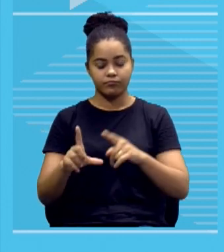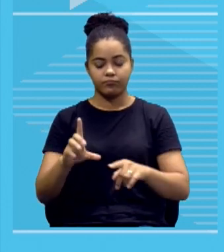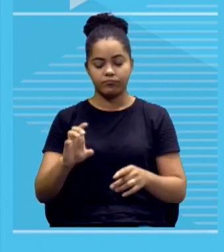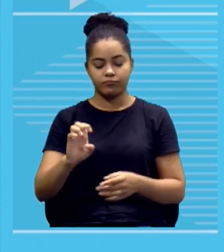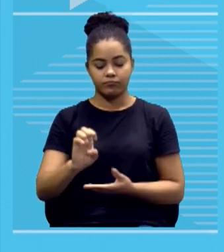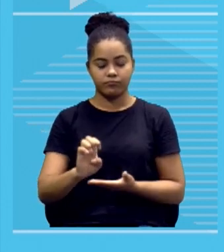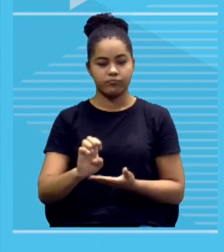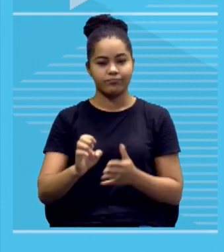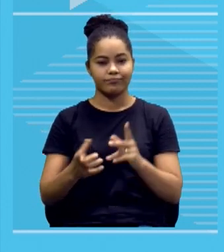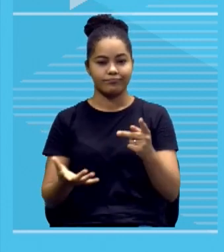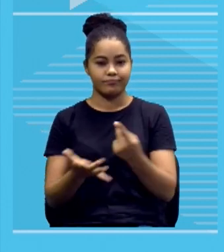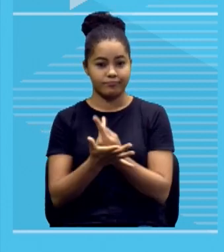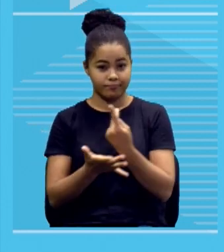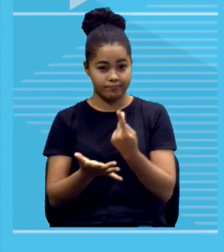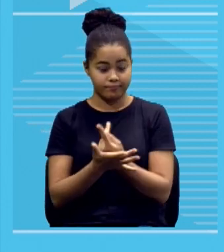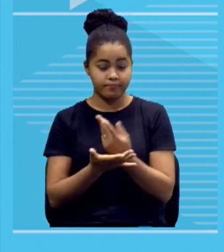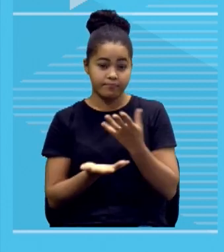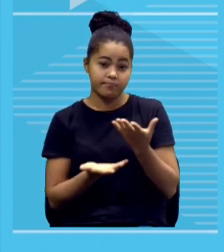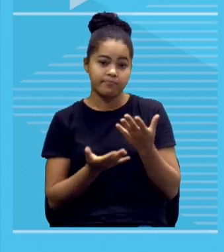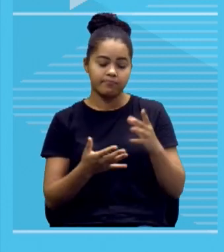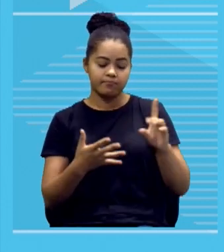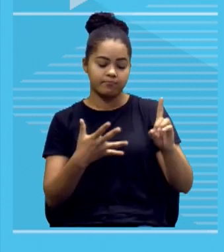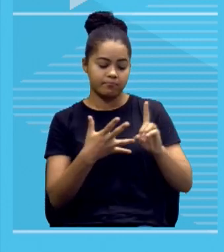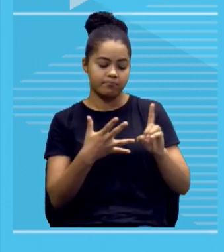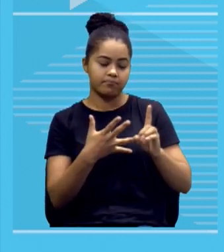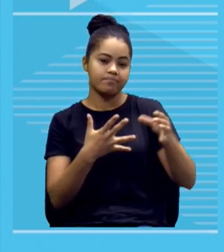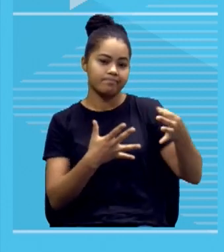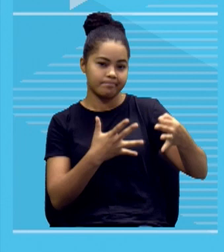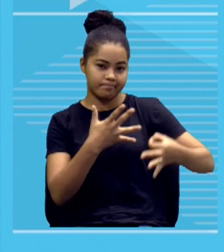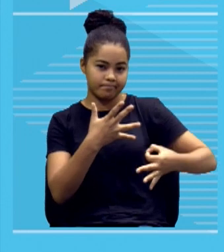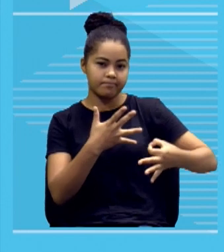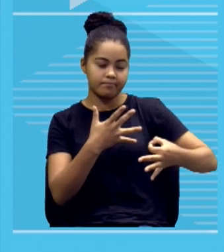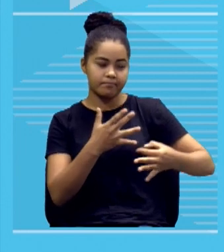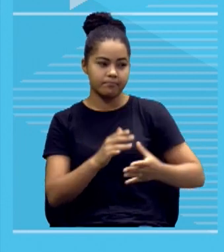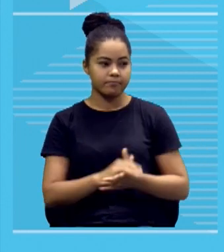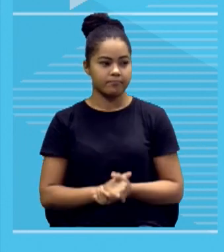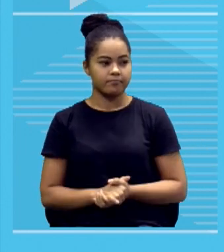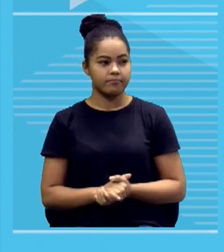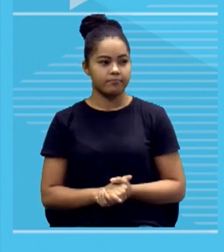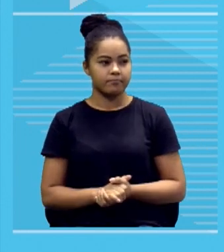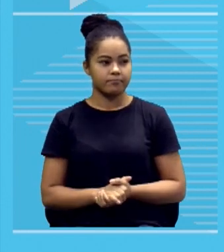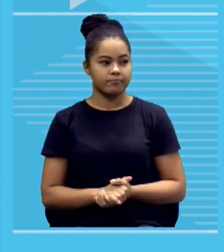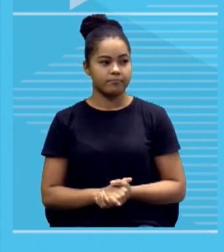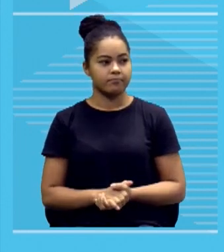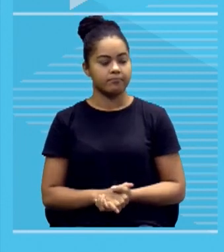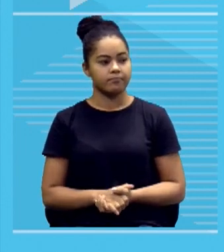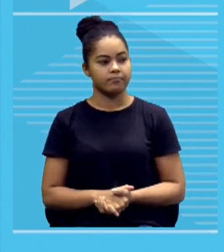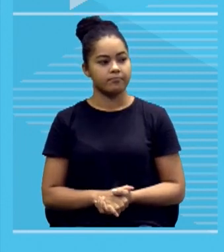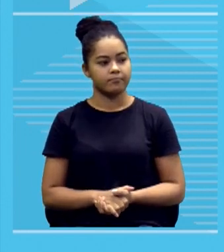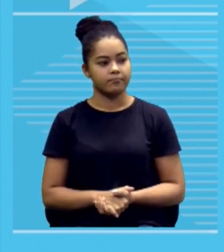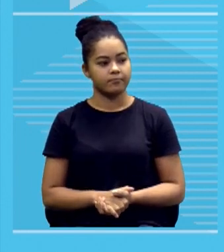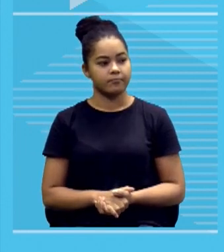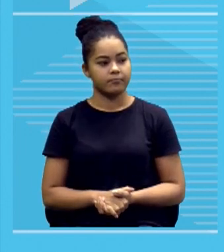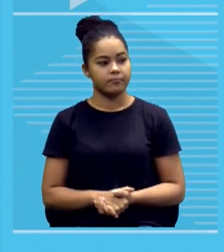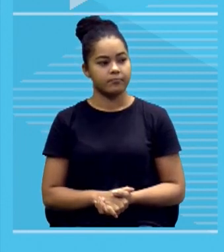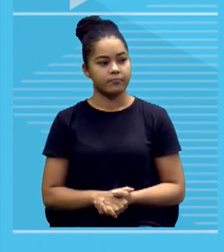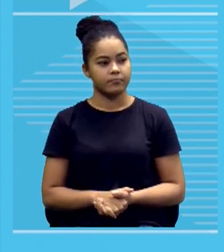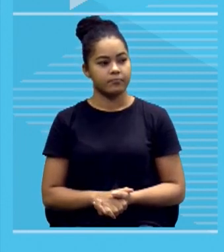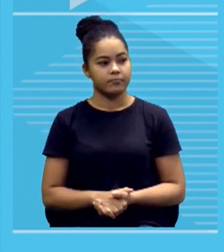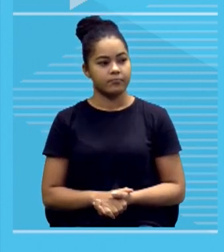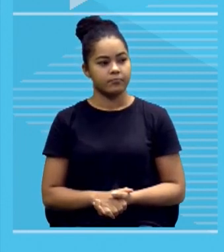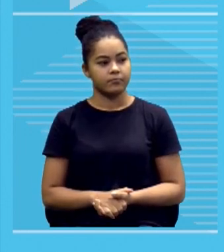está falsa. Nosso gabarito realmente seria a letra C. Desculpa, a letra D. Bom, esse gabarito